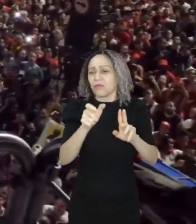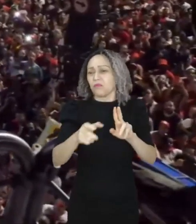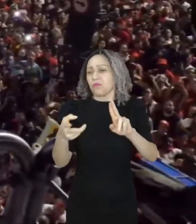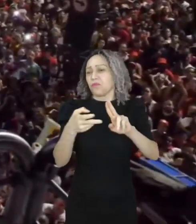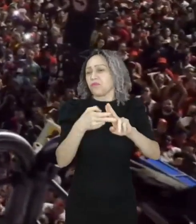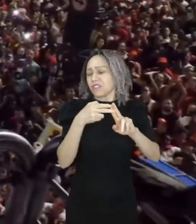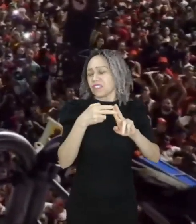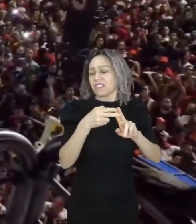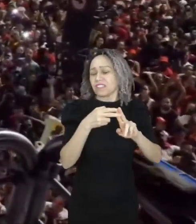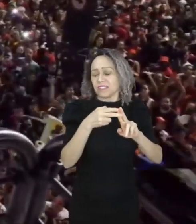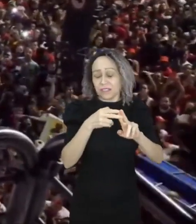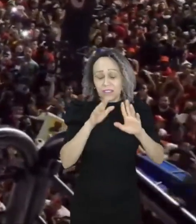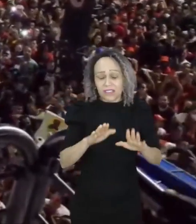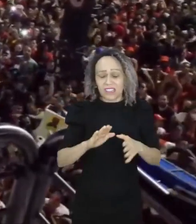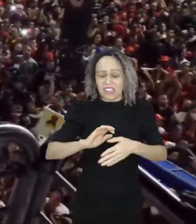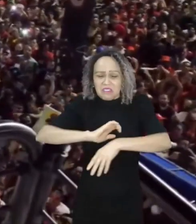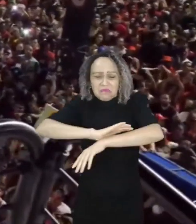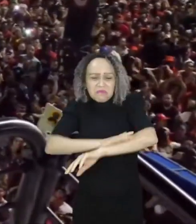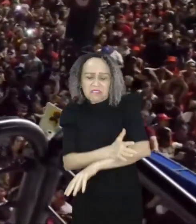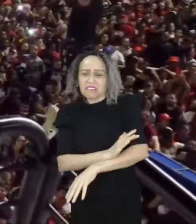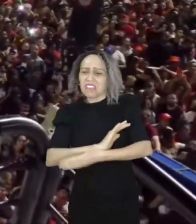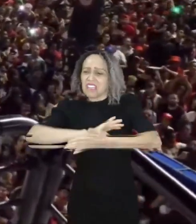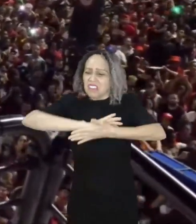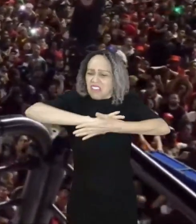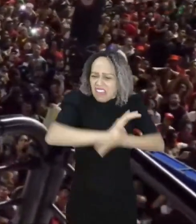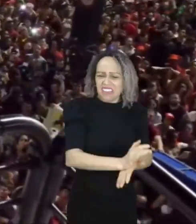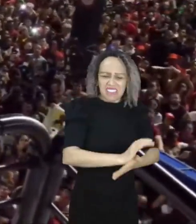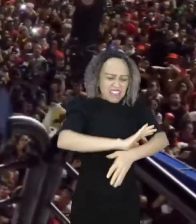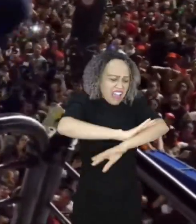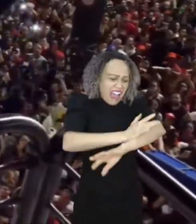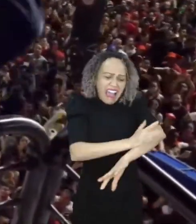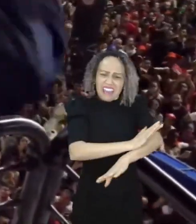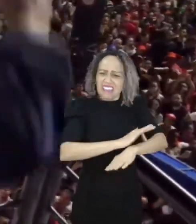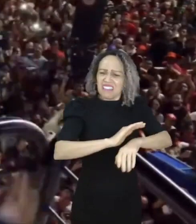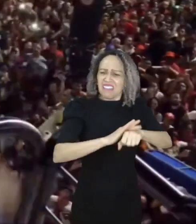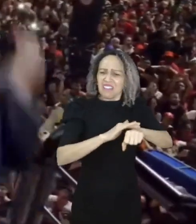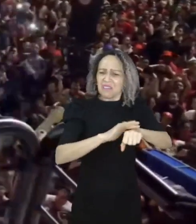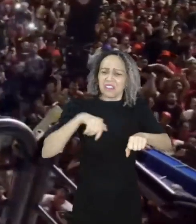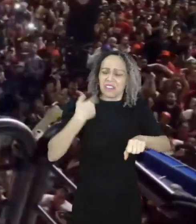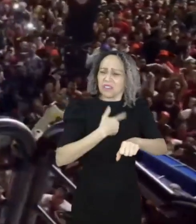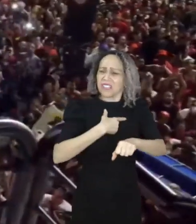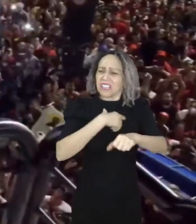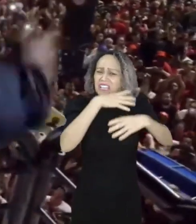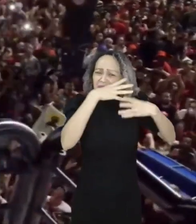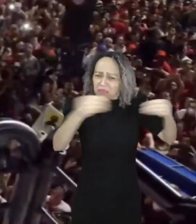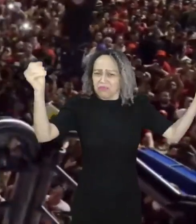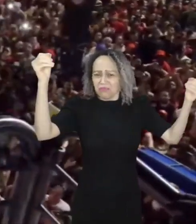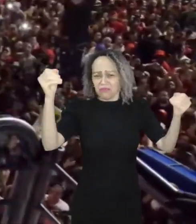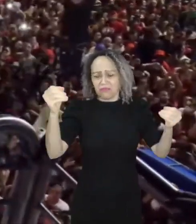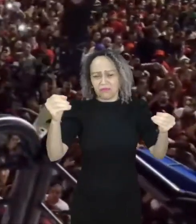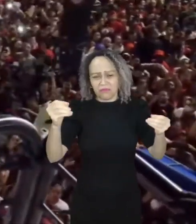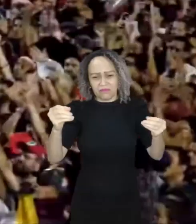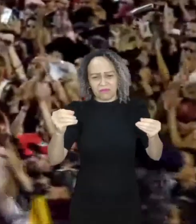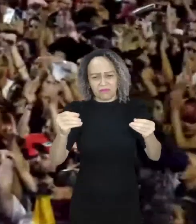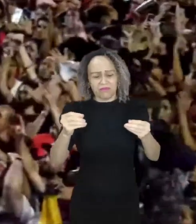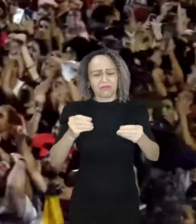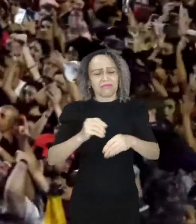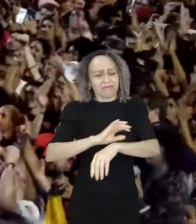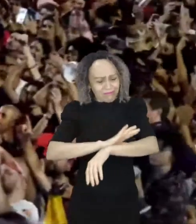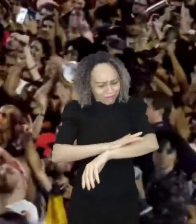e o racismo. O racismo é uma doença que nós precisamos extirpar do nosso